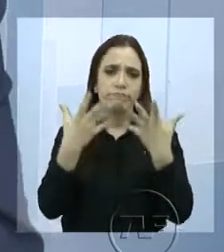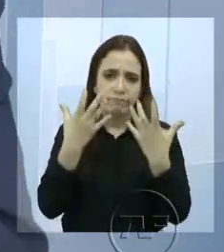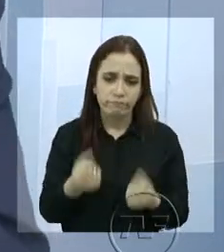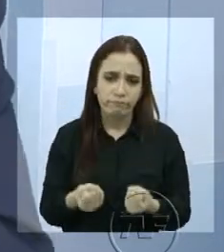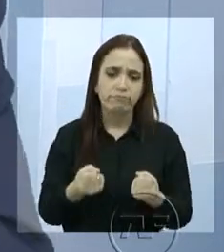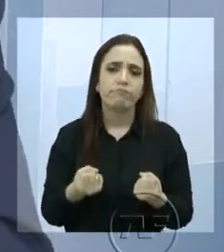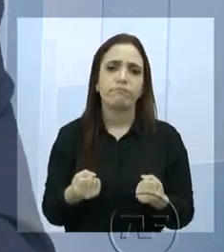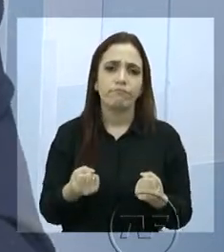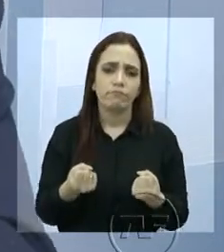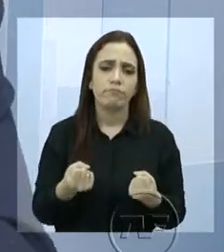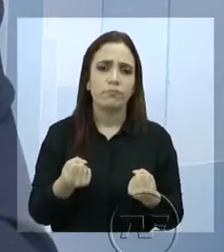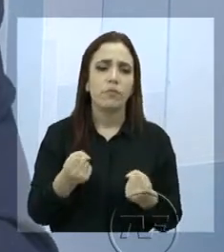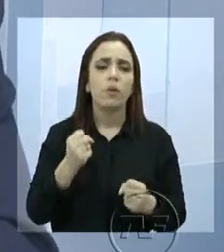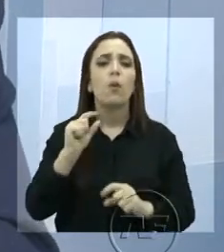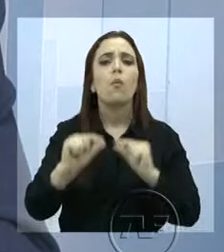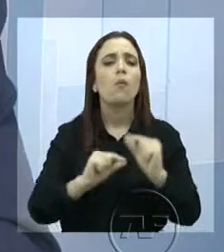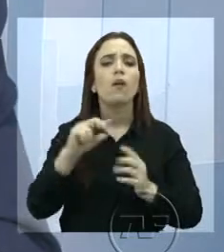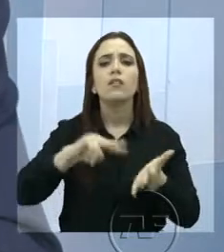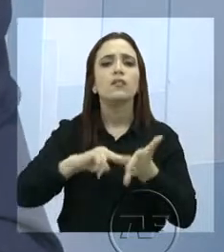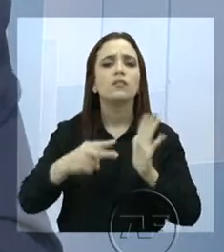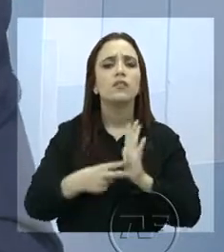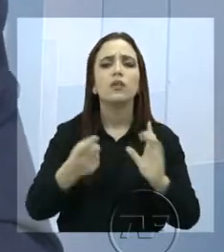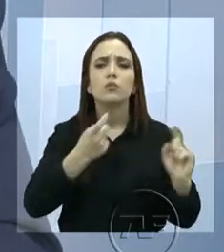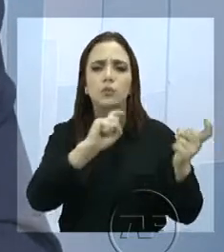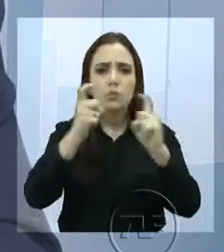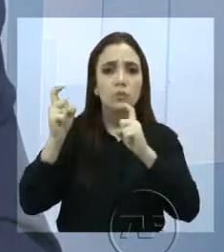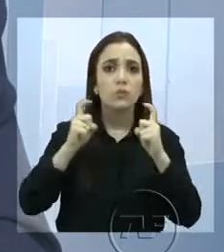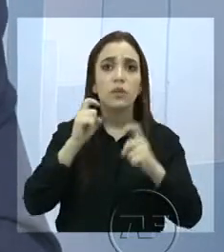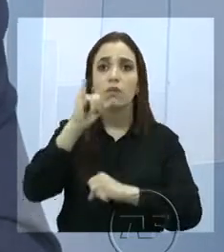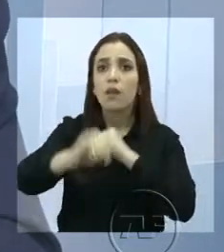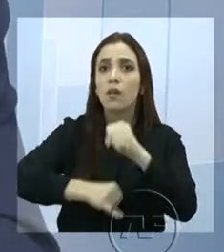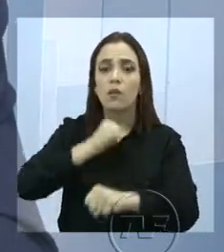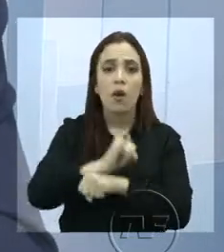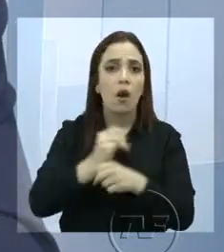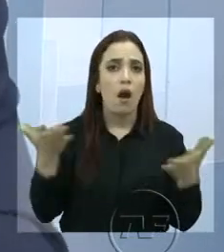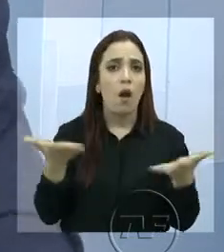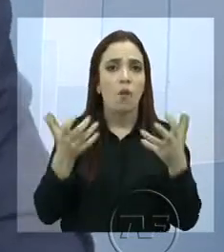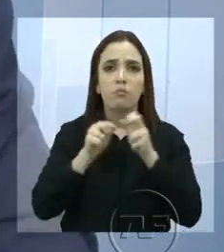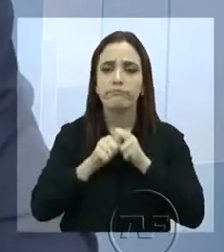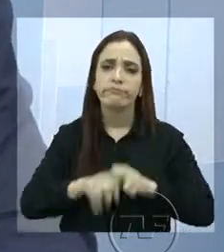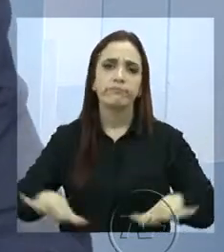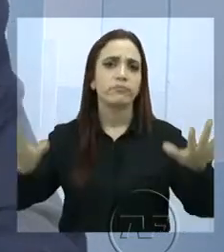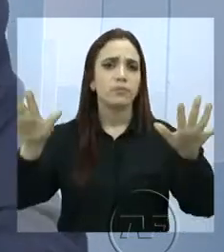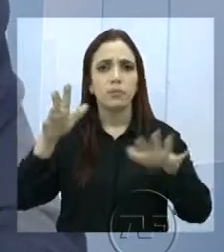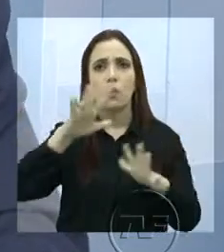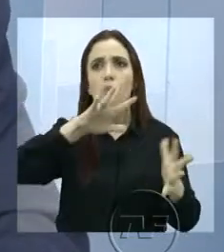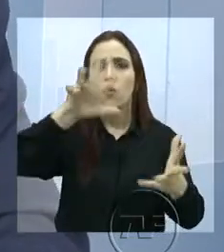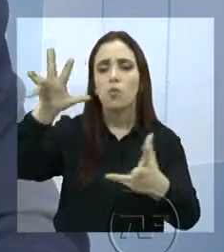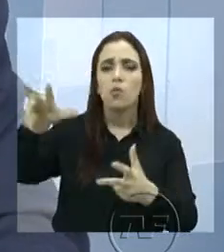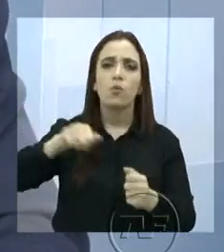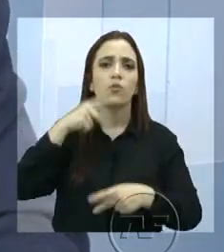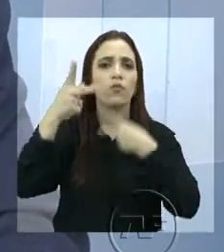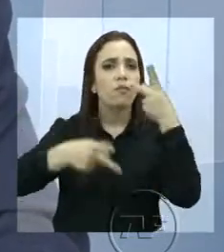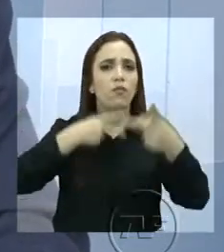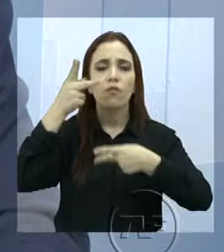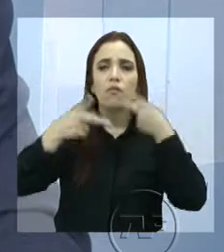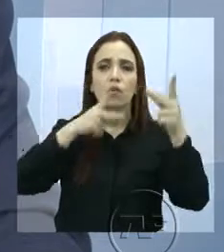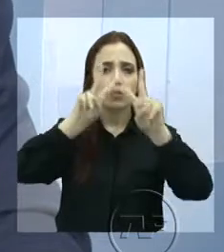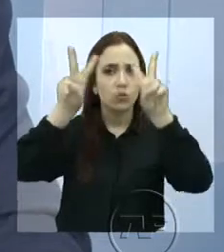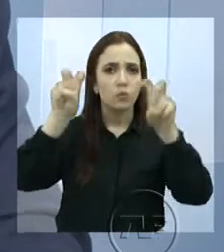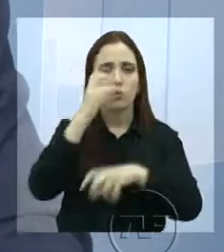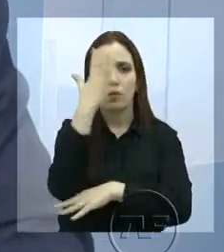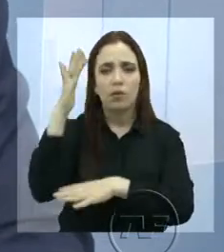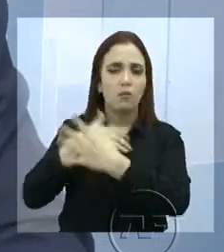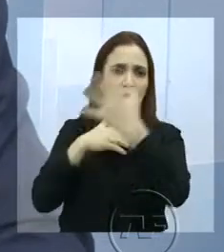ao encontro do que são as grandes discussões internacionais, né? Isso vem sendo pautado na política internacional há